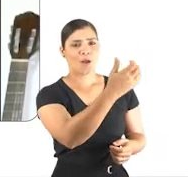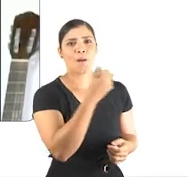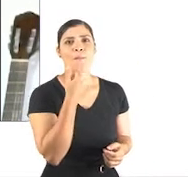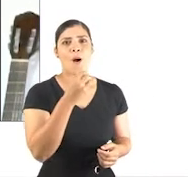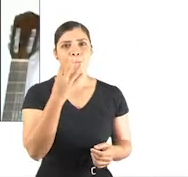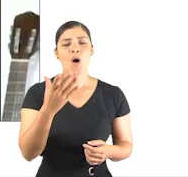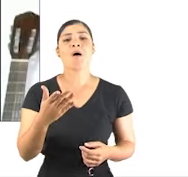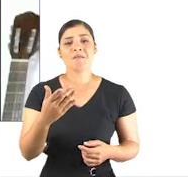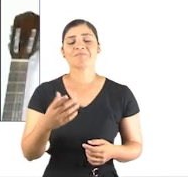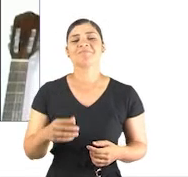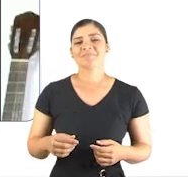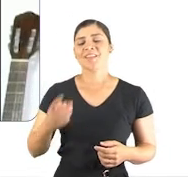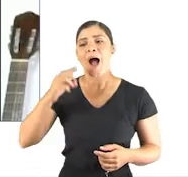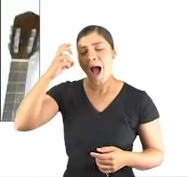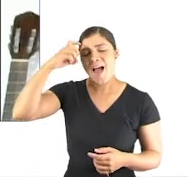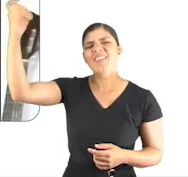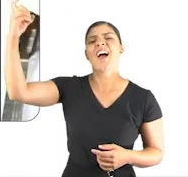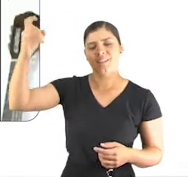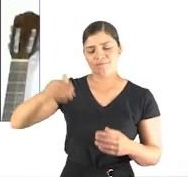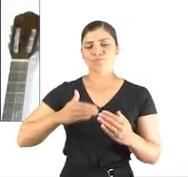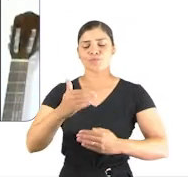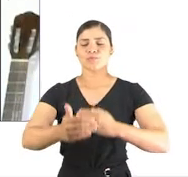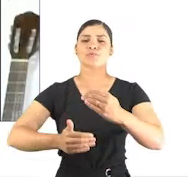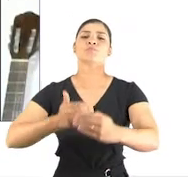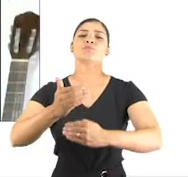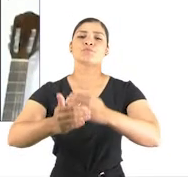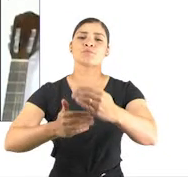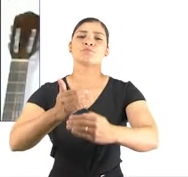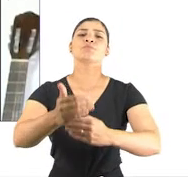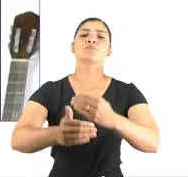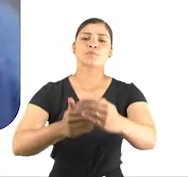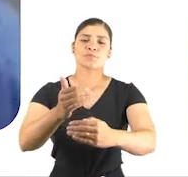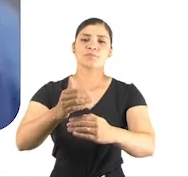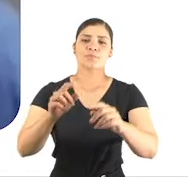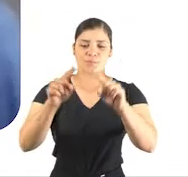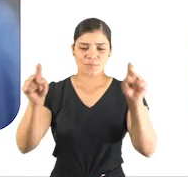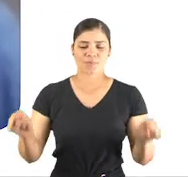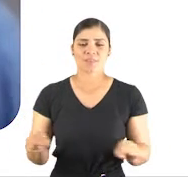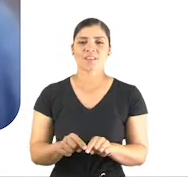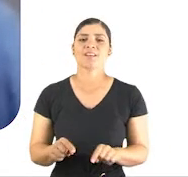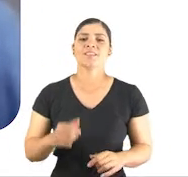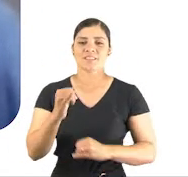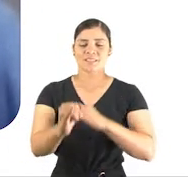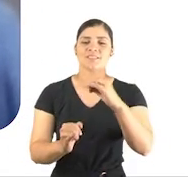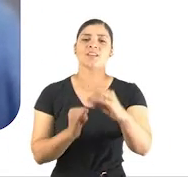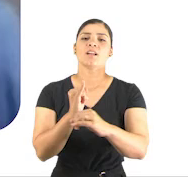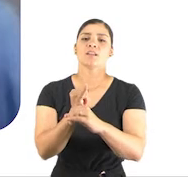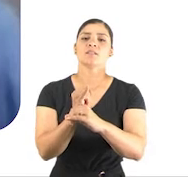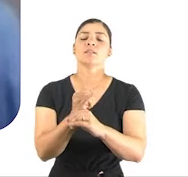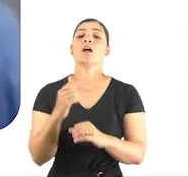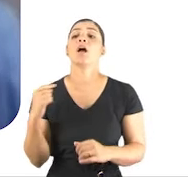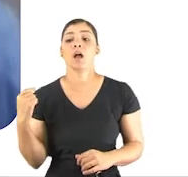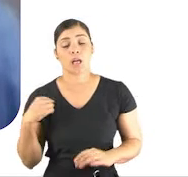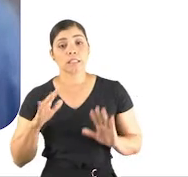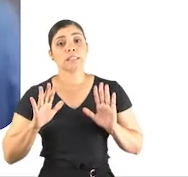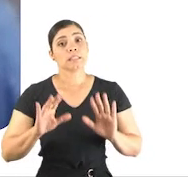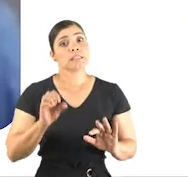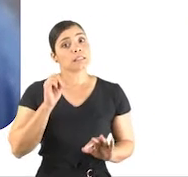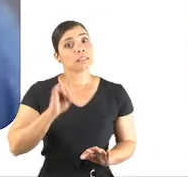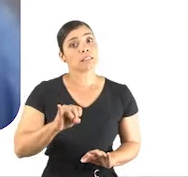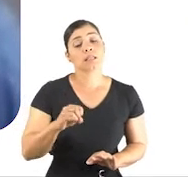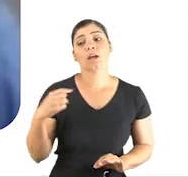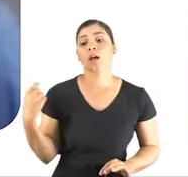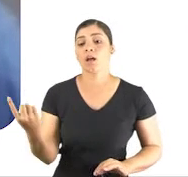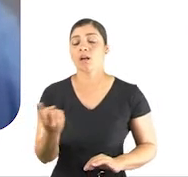e oficializou essa plataforma aí que a gente vem trabalhando com ela. Isso também não elimina, né, parte do